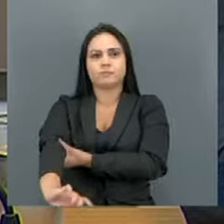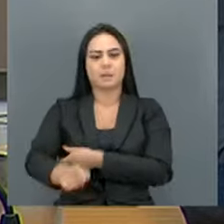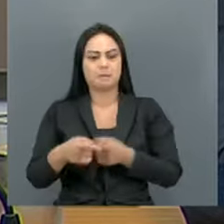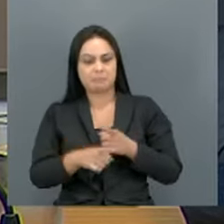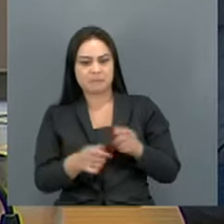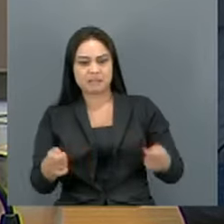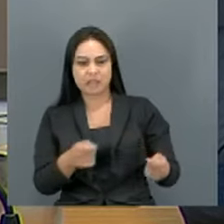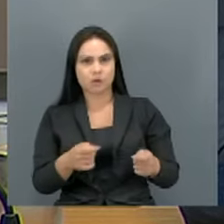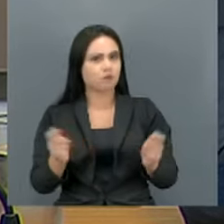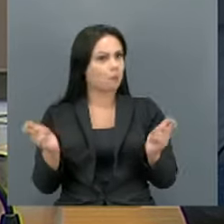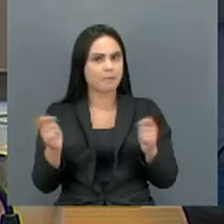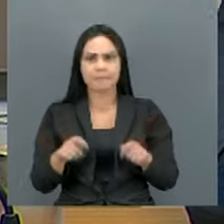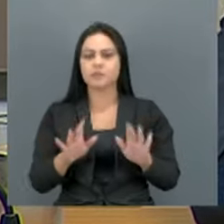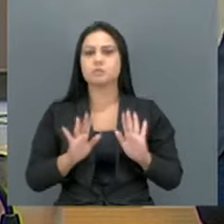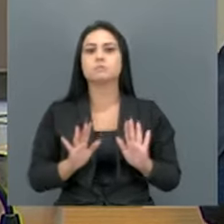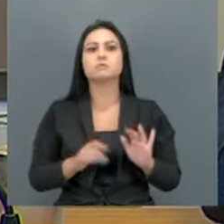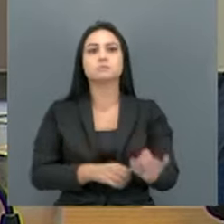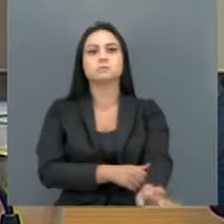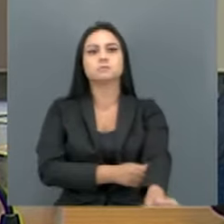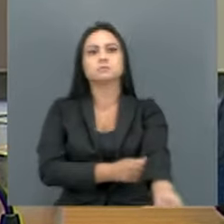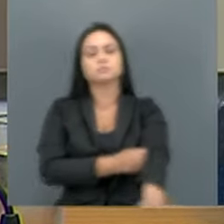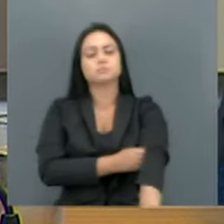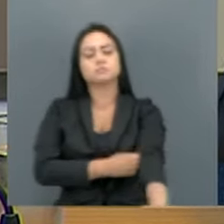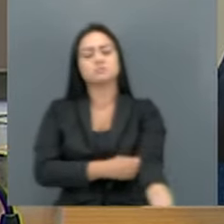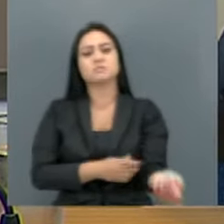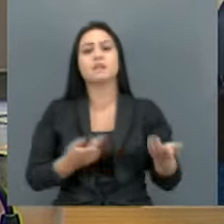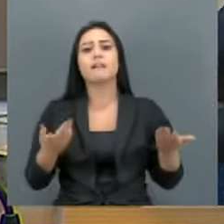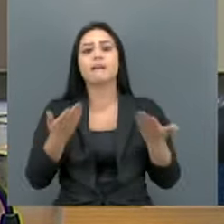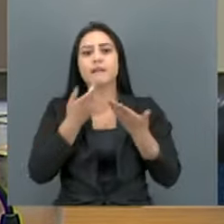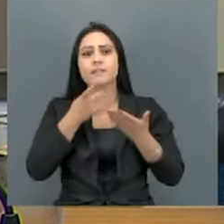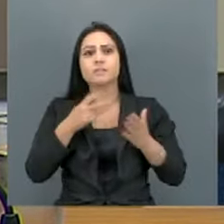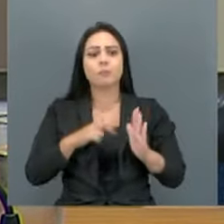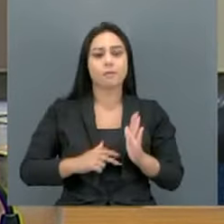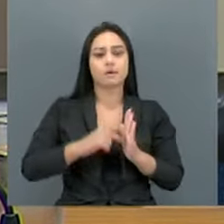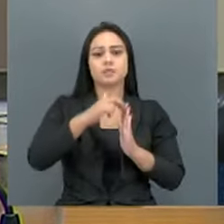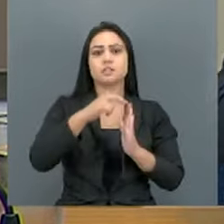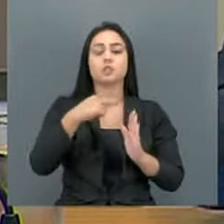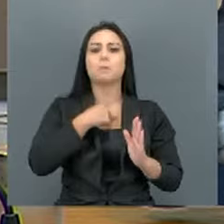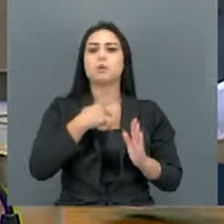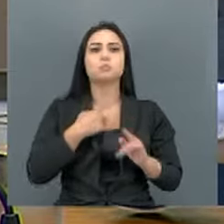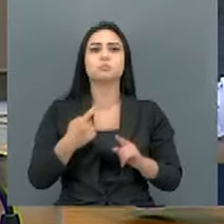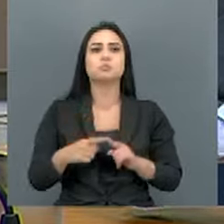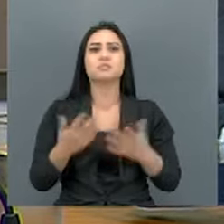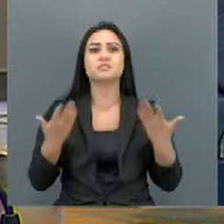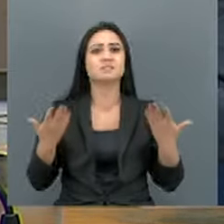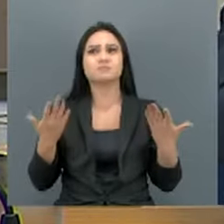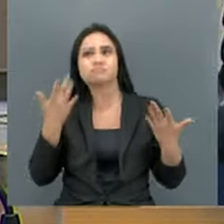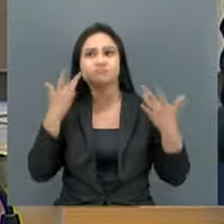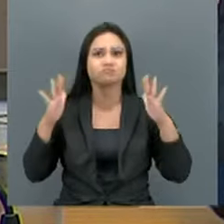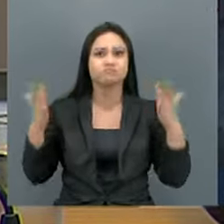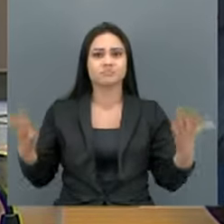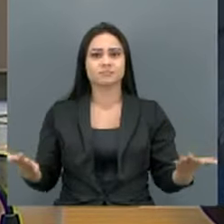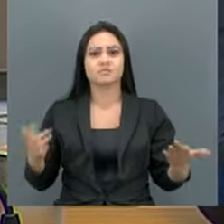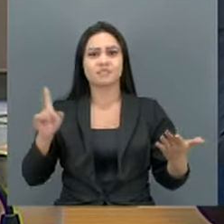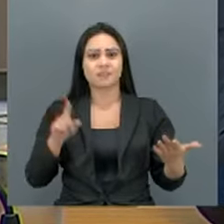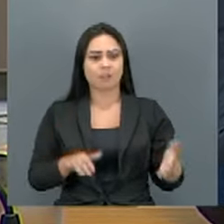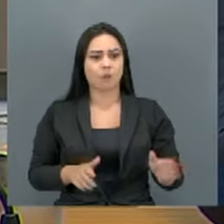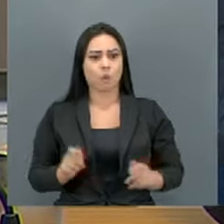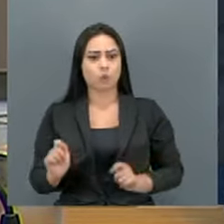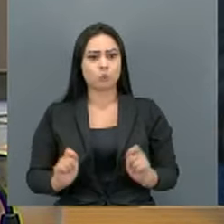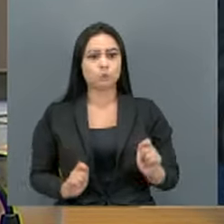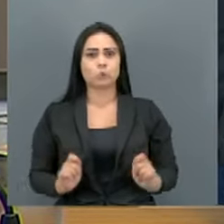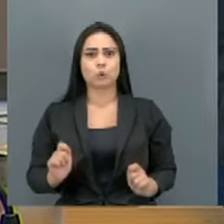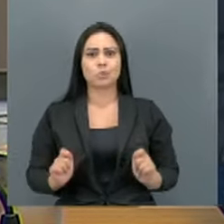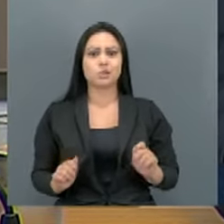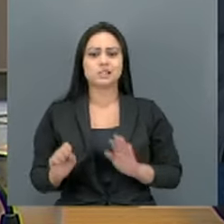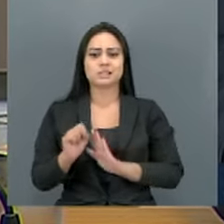permito. Você quer tirar o nióbio, eu não aceito. Você quer fazer uma estrada, não pode, porque vai... Quer dizer, então, é uma tutela no